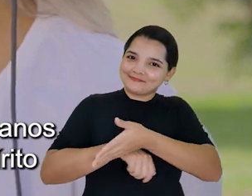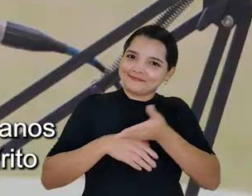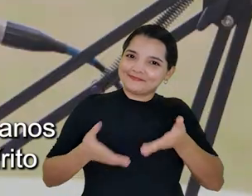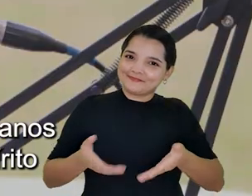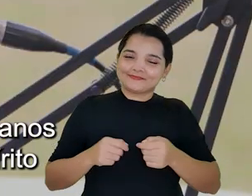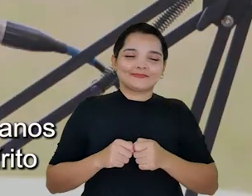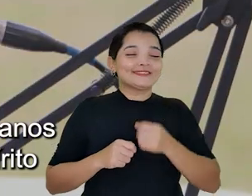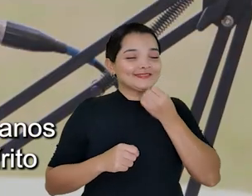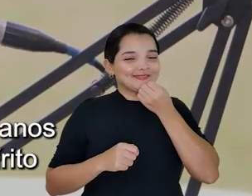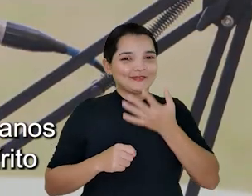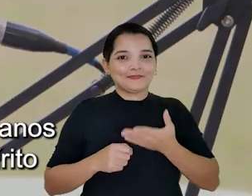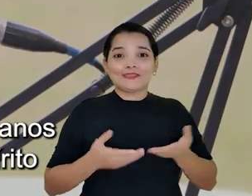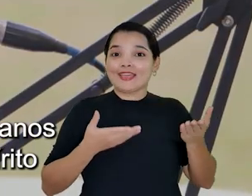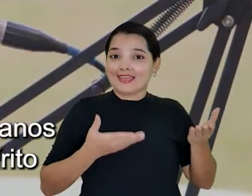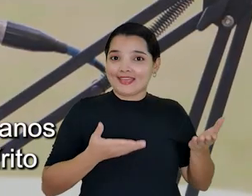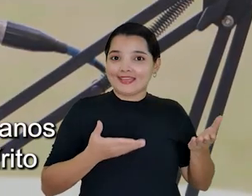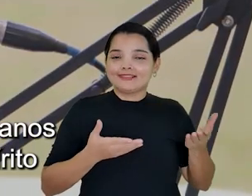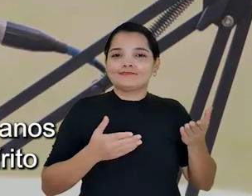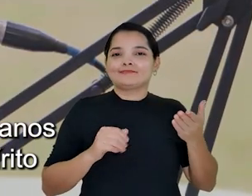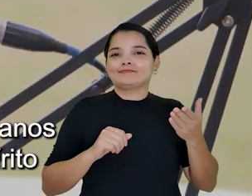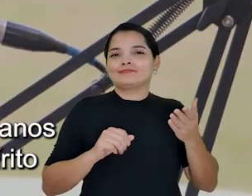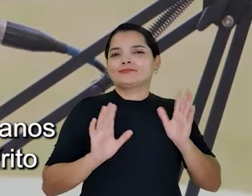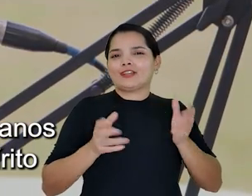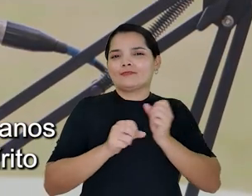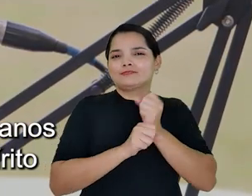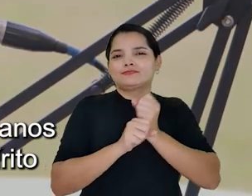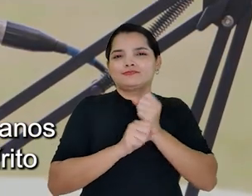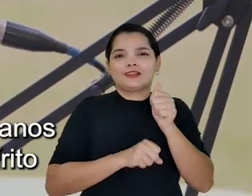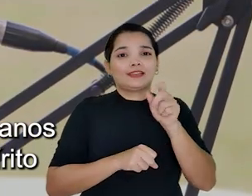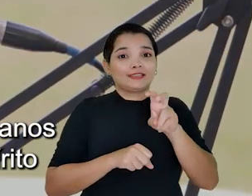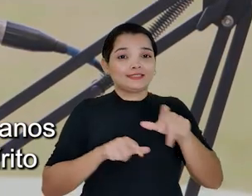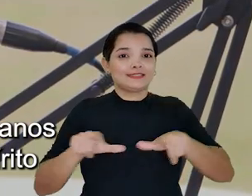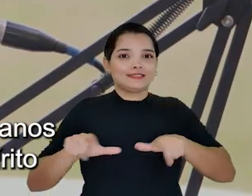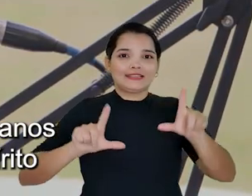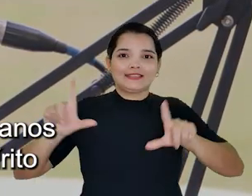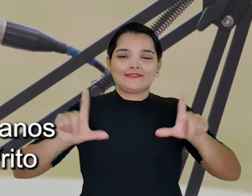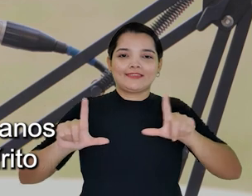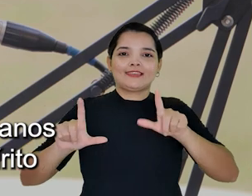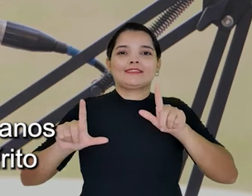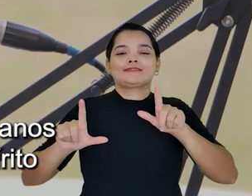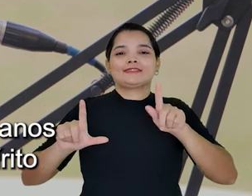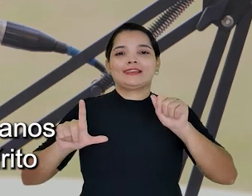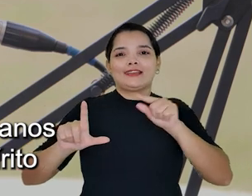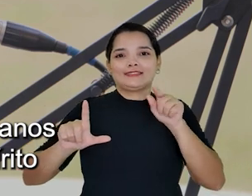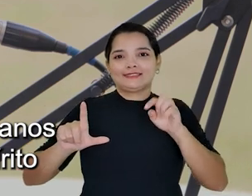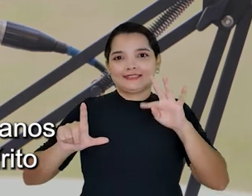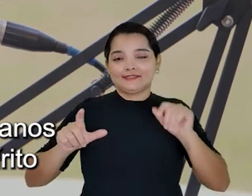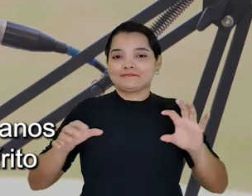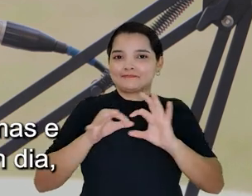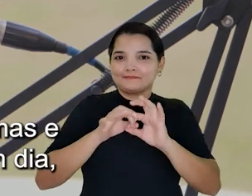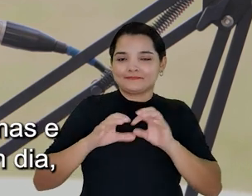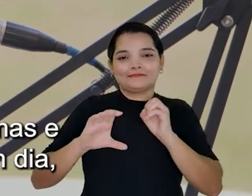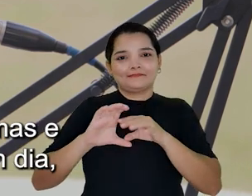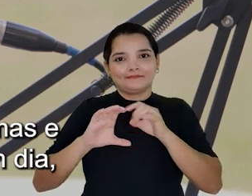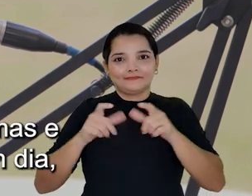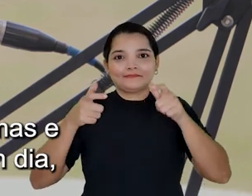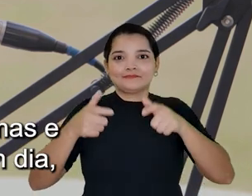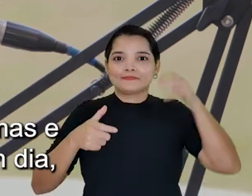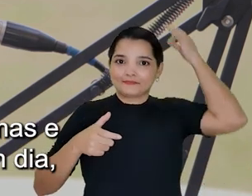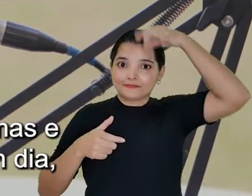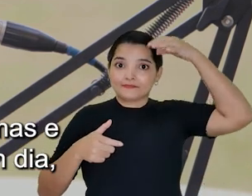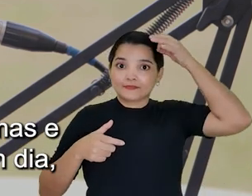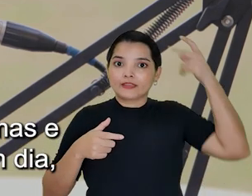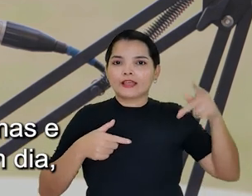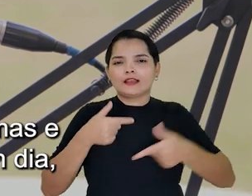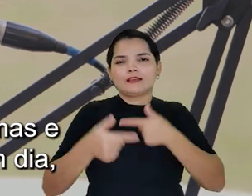com você Que bom Tati a Tati esteve por 15 anos na TV Gazeta filhada da Rede Globo no Espírito Santo onde